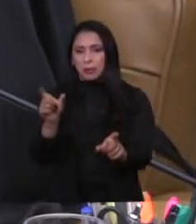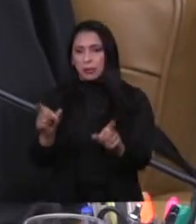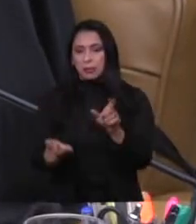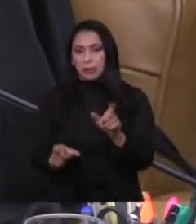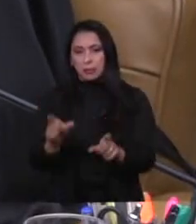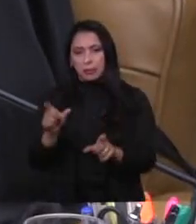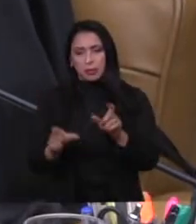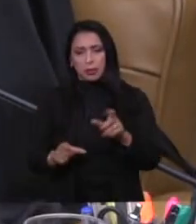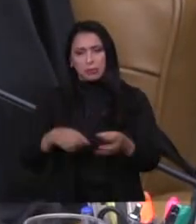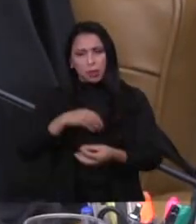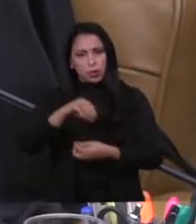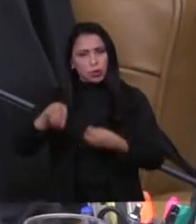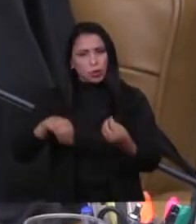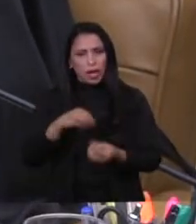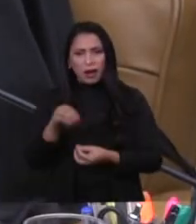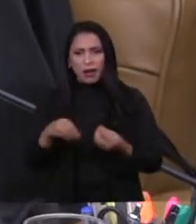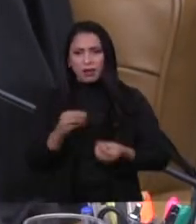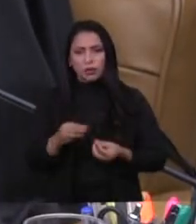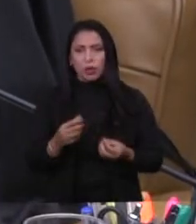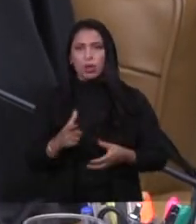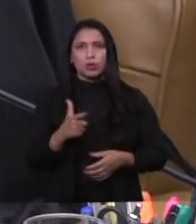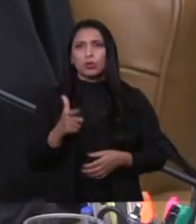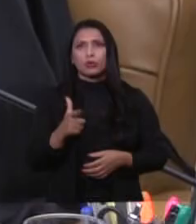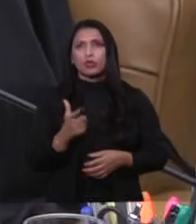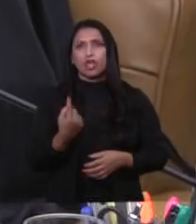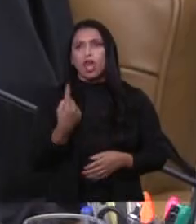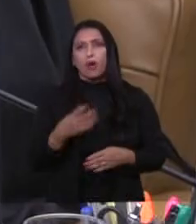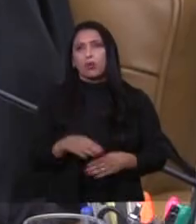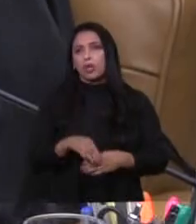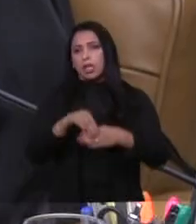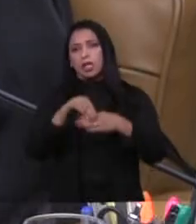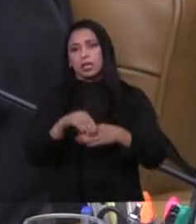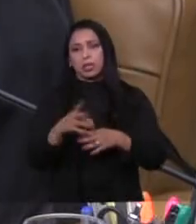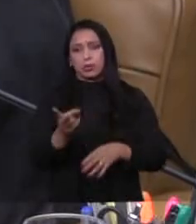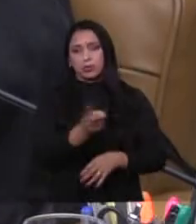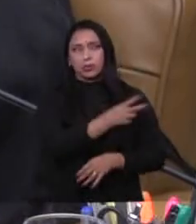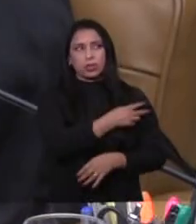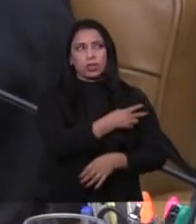bem misturado, não tinha um comando, uma liderança.